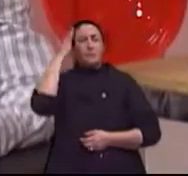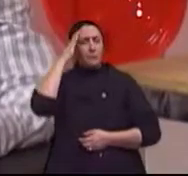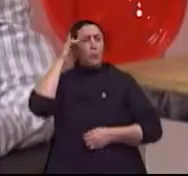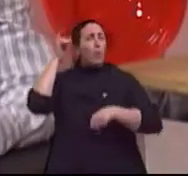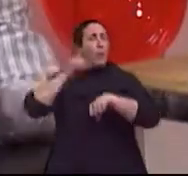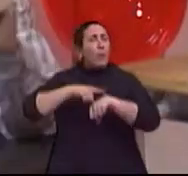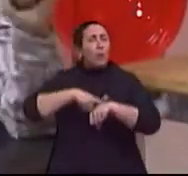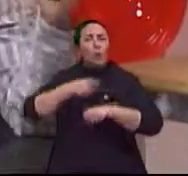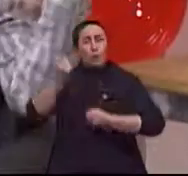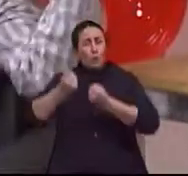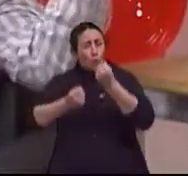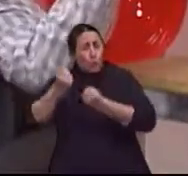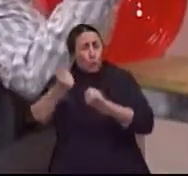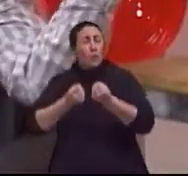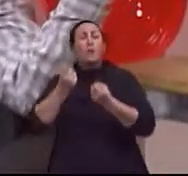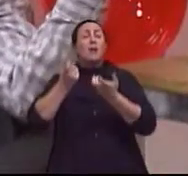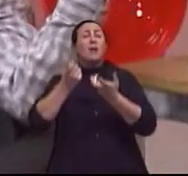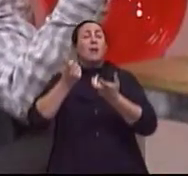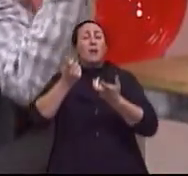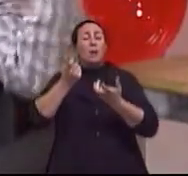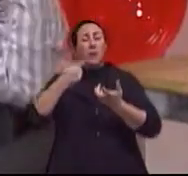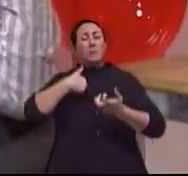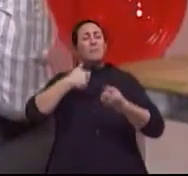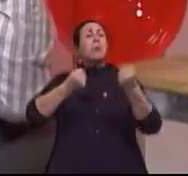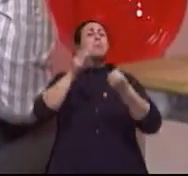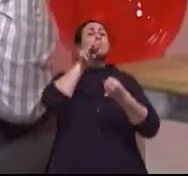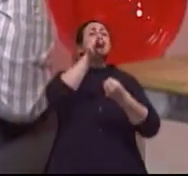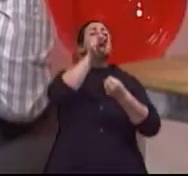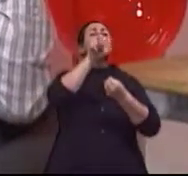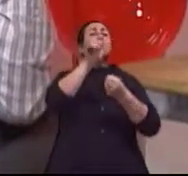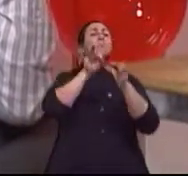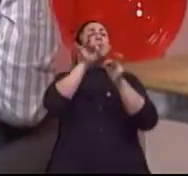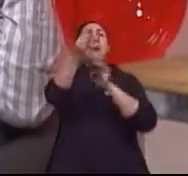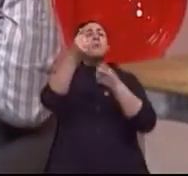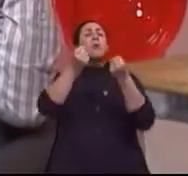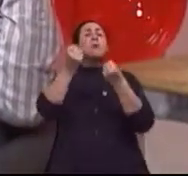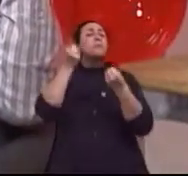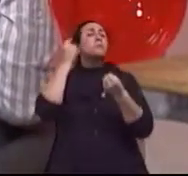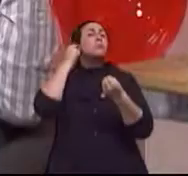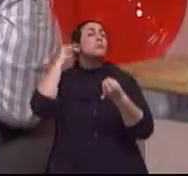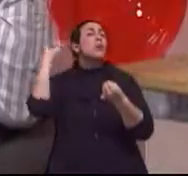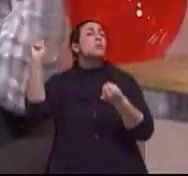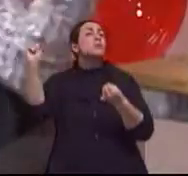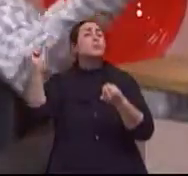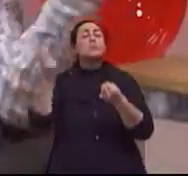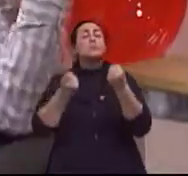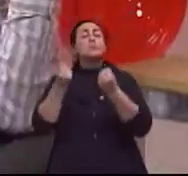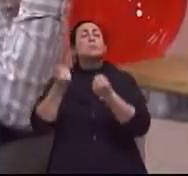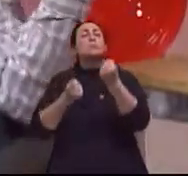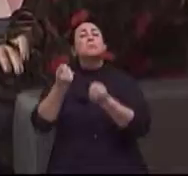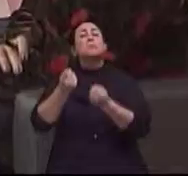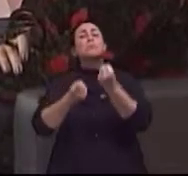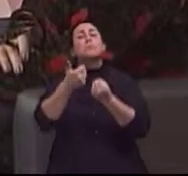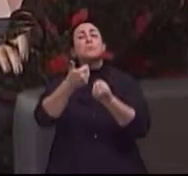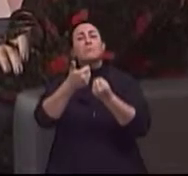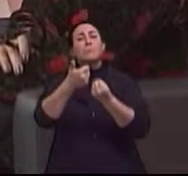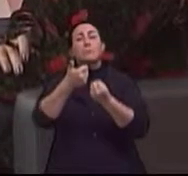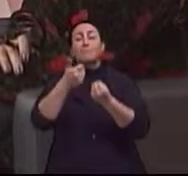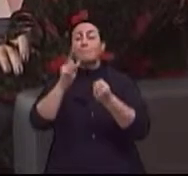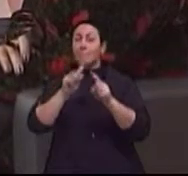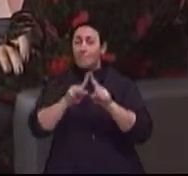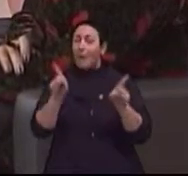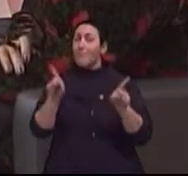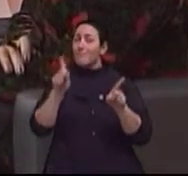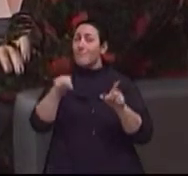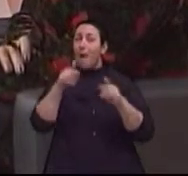dirigir também, porque ele acha que está mais longe o carro, porque ele escuta menos. Ah, com certeza. Né? Então, a relação de distância,